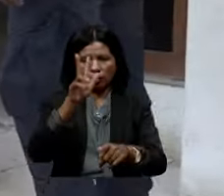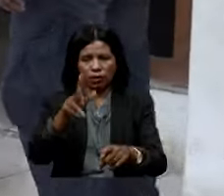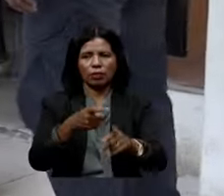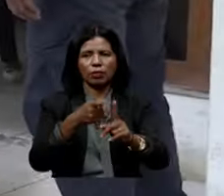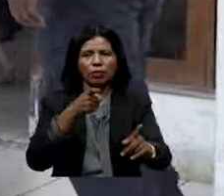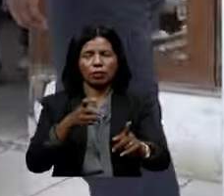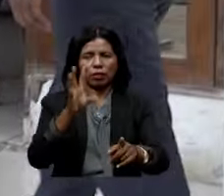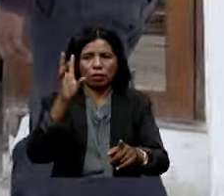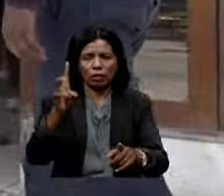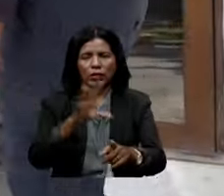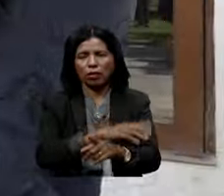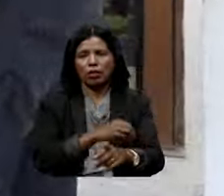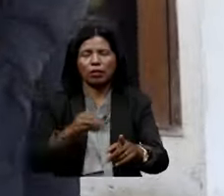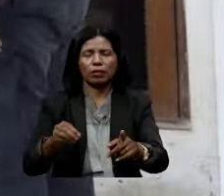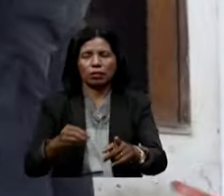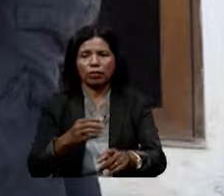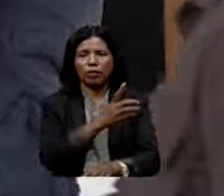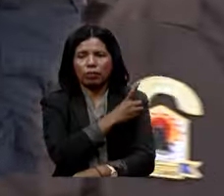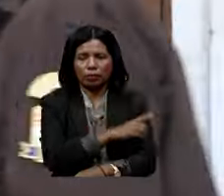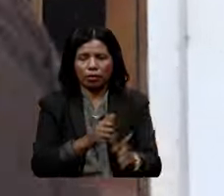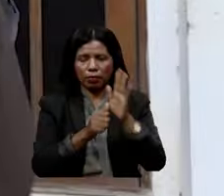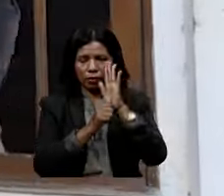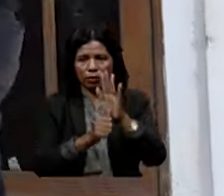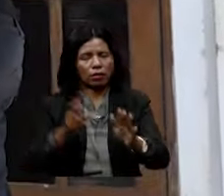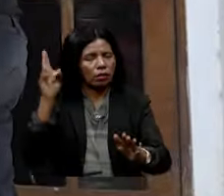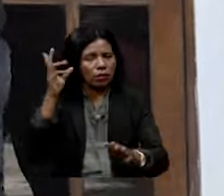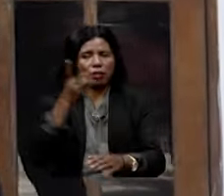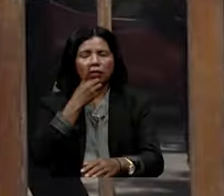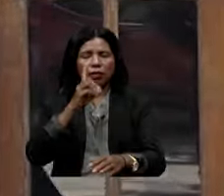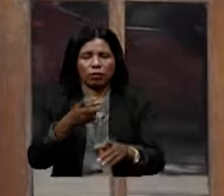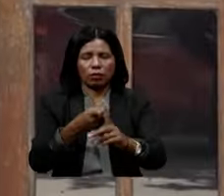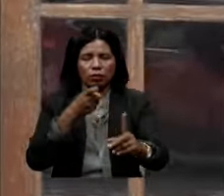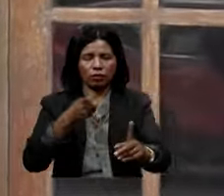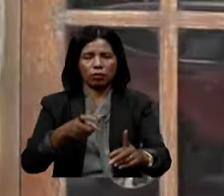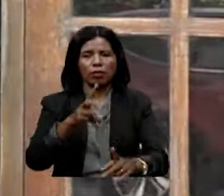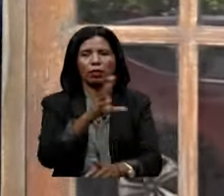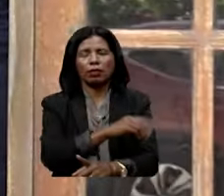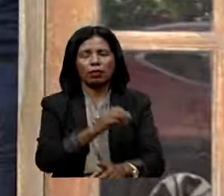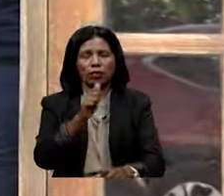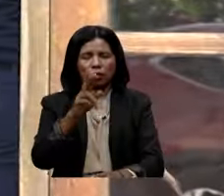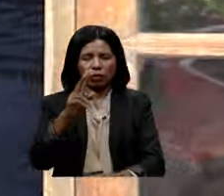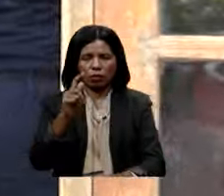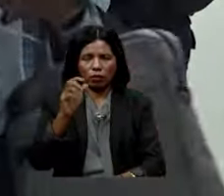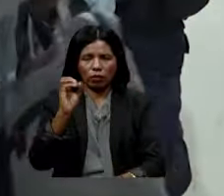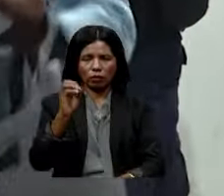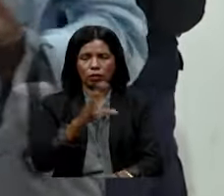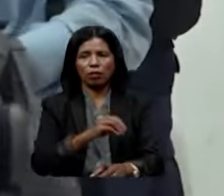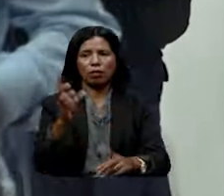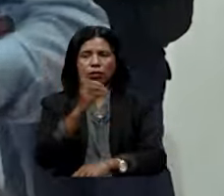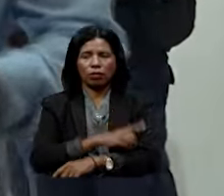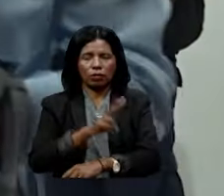na inhitu, nebe parte defesa apresenta norona mos declaração husi fugitivo Arnolfo Tevez durante loron